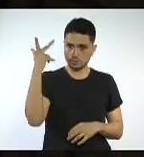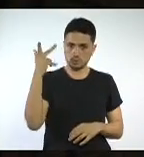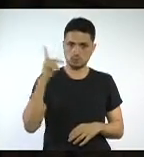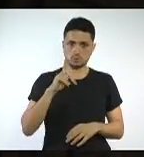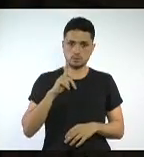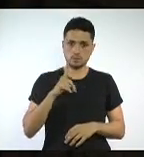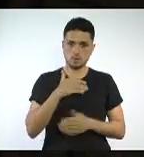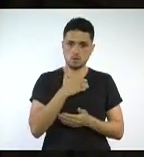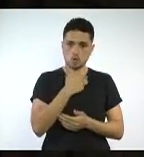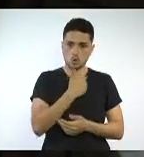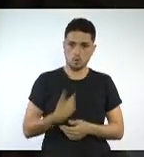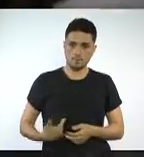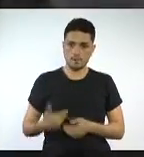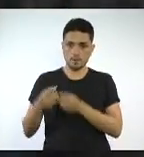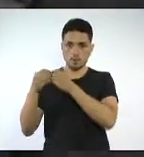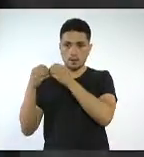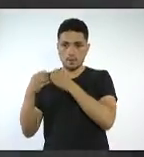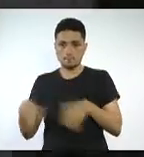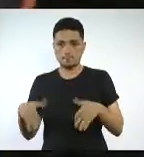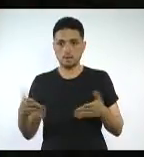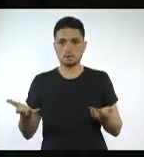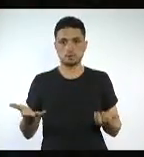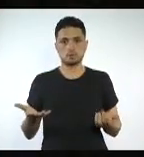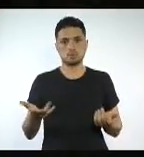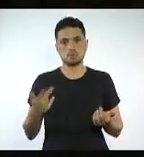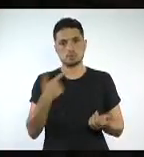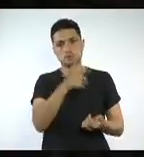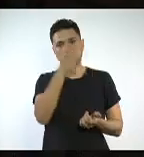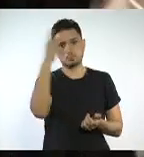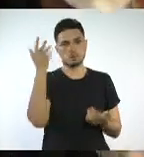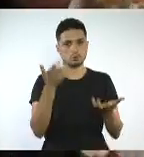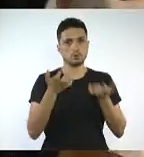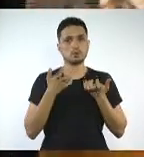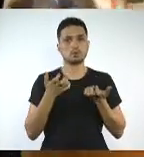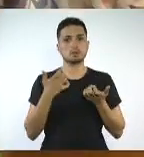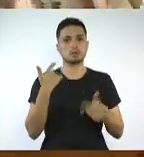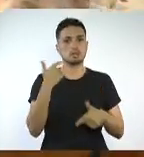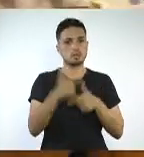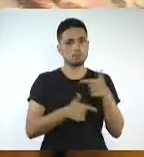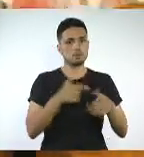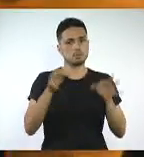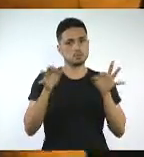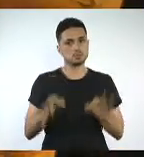estão prejudicando aqueles que querem ser